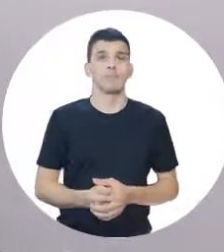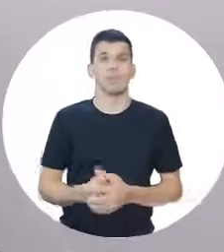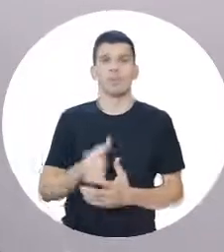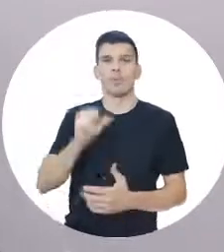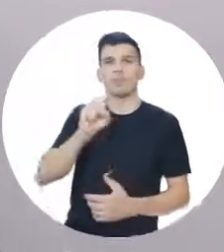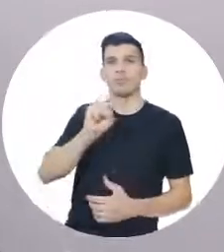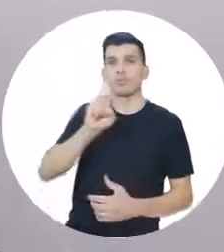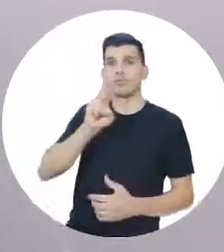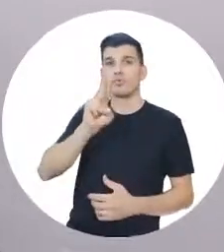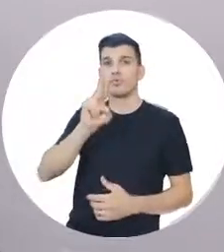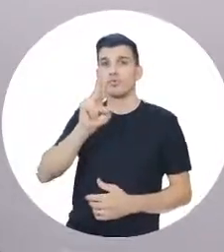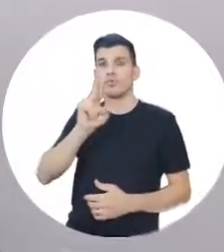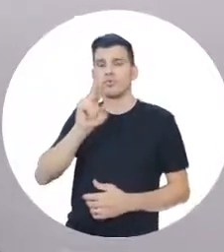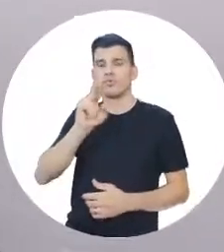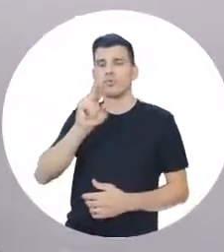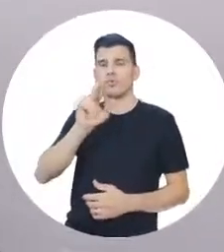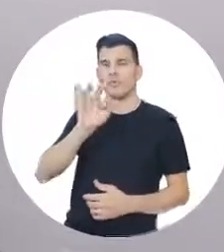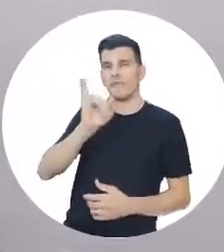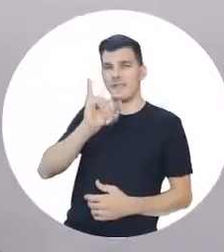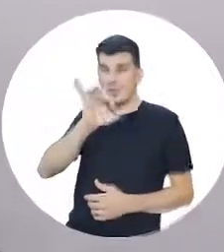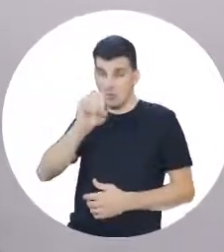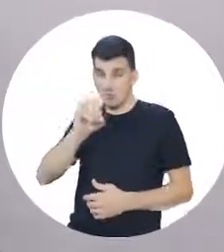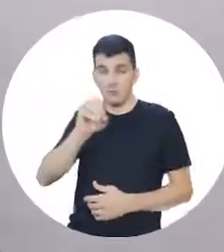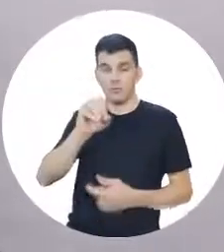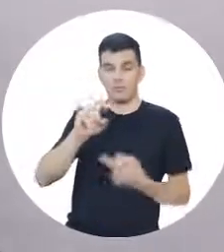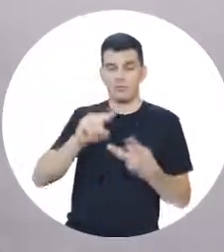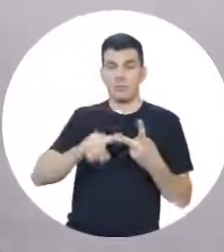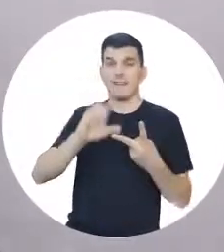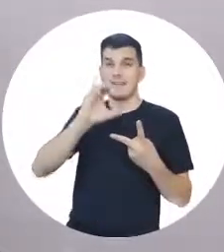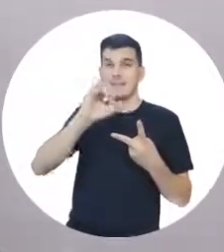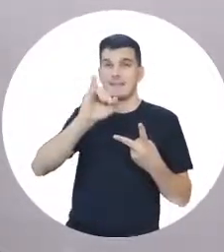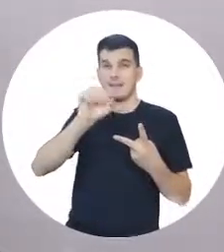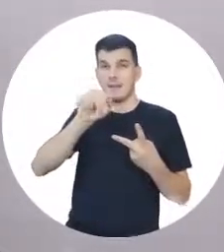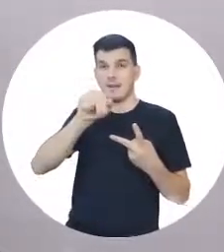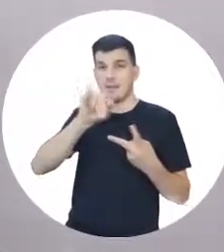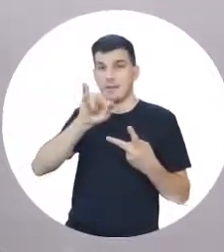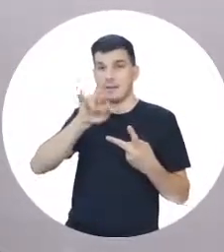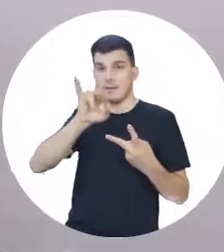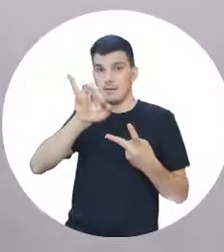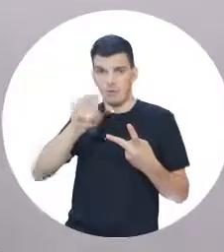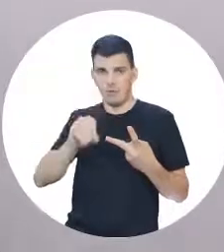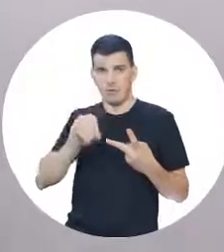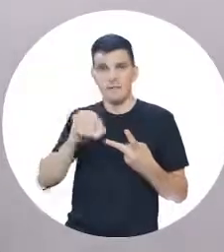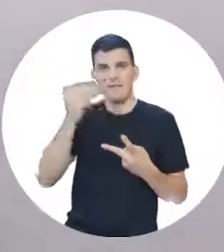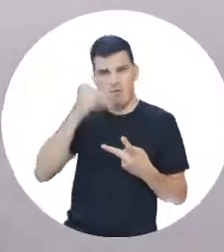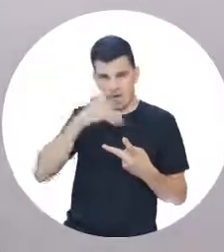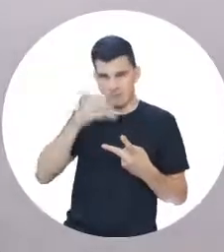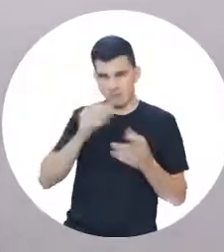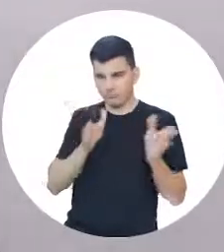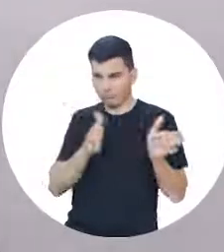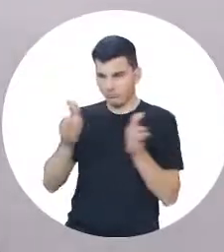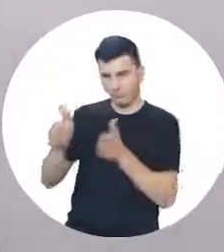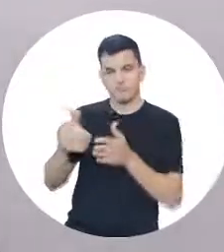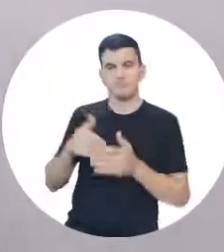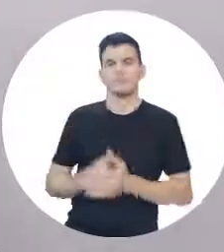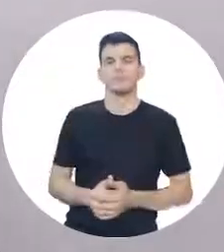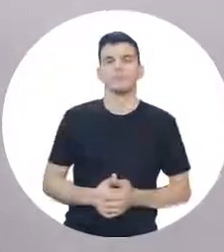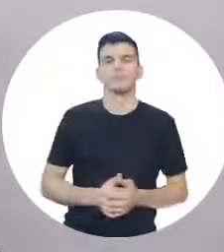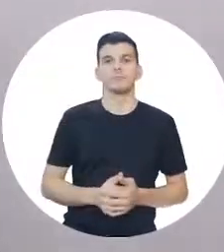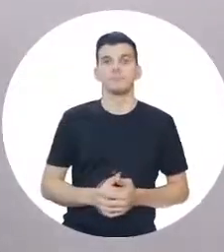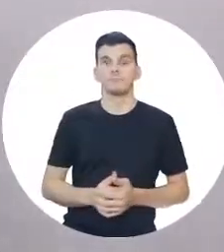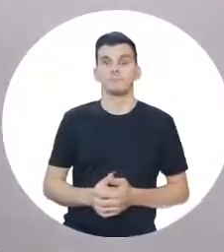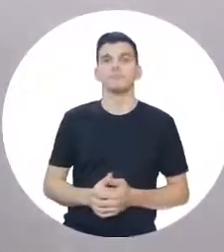o ácido sulfídrico, ácido cianídrico, são hidrácidos que não fazem parte desse grupo